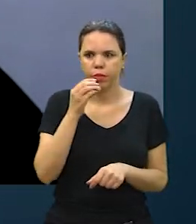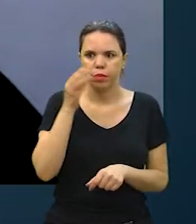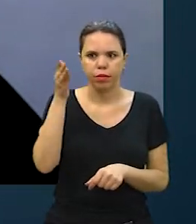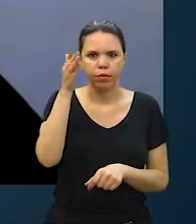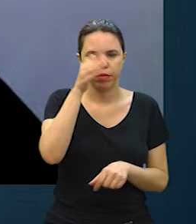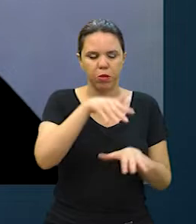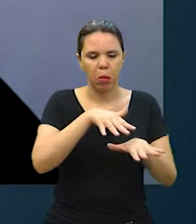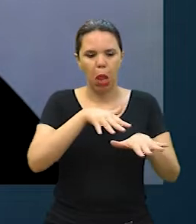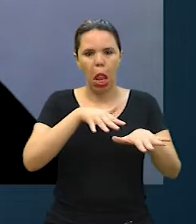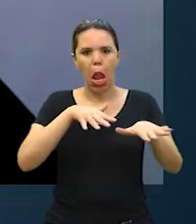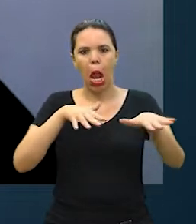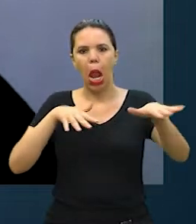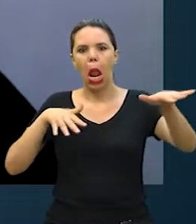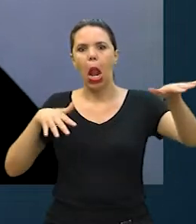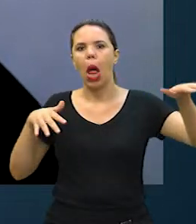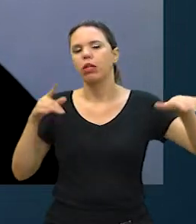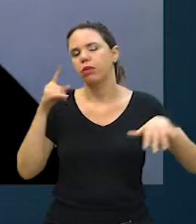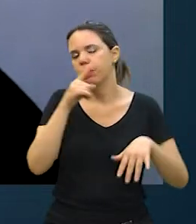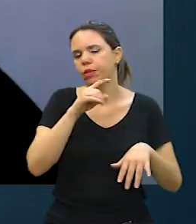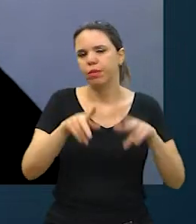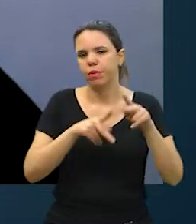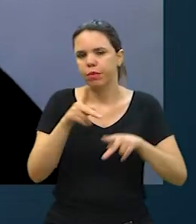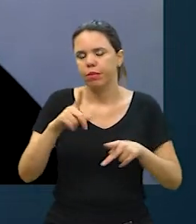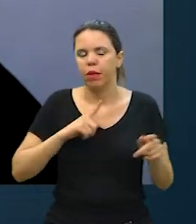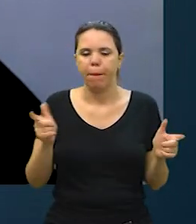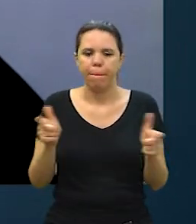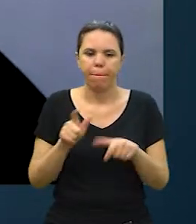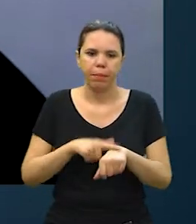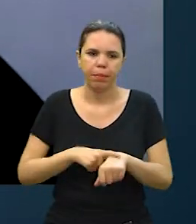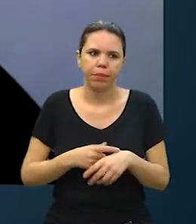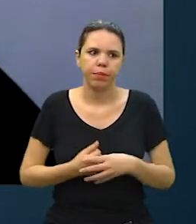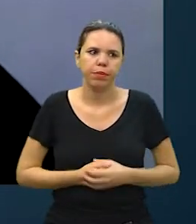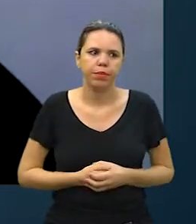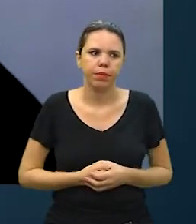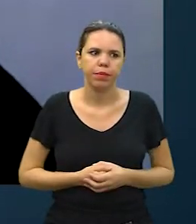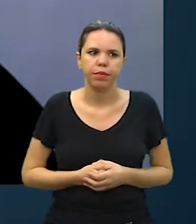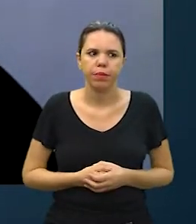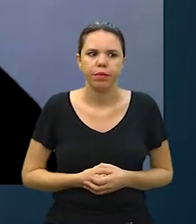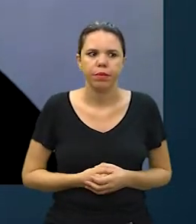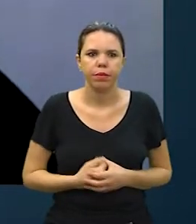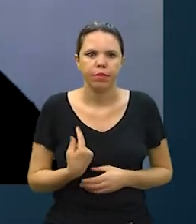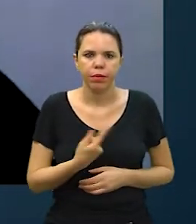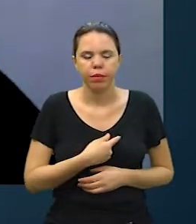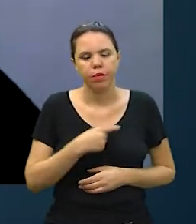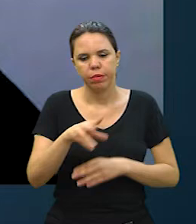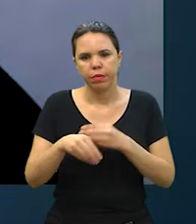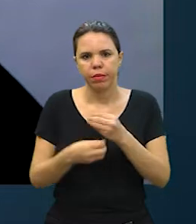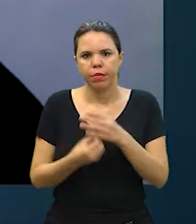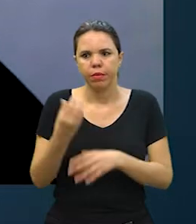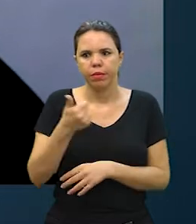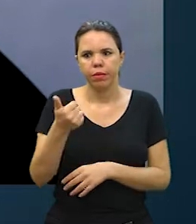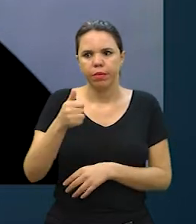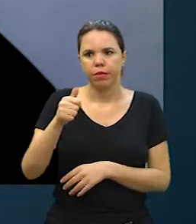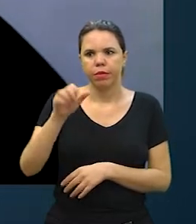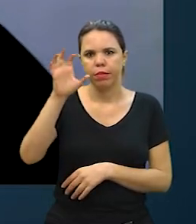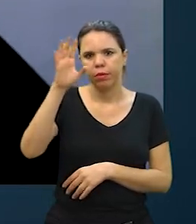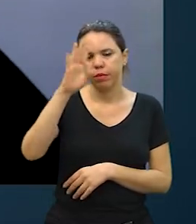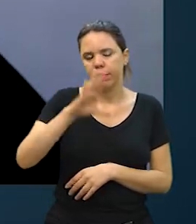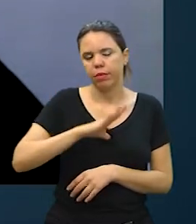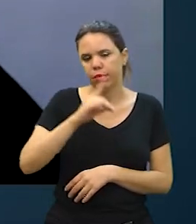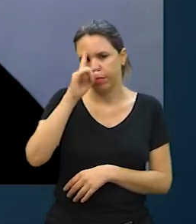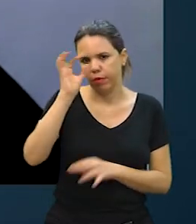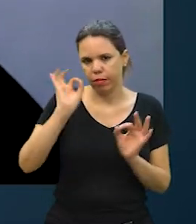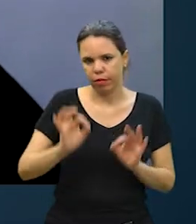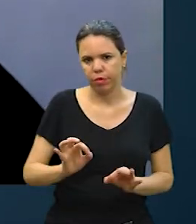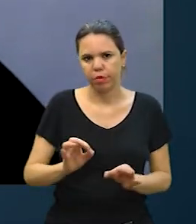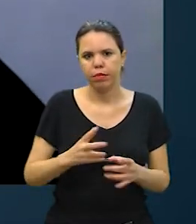o trânsito é mais intenso, então as pessoas têm menos tempo. Então, de modo que a gente implantou primeiro na capital, deu